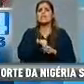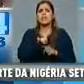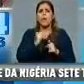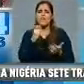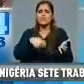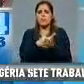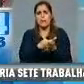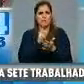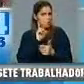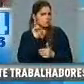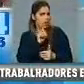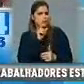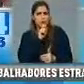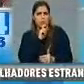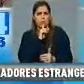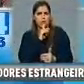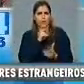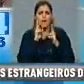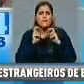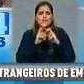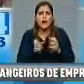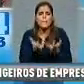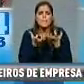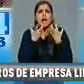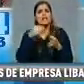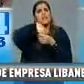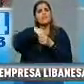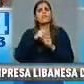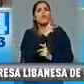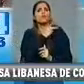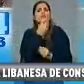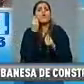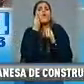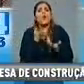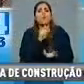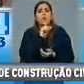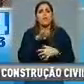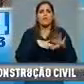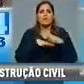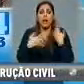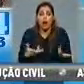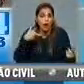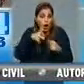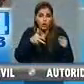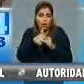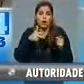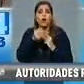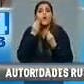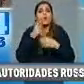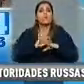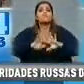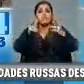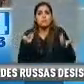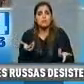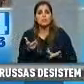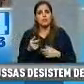que se possa investigar mais nas universidades. Como é que isso pode fazer numa altura em que só ouvimos falar de cortes? Bem, muito boa noite. Eu